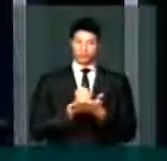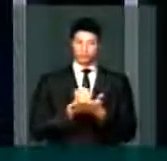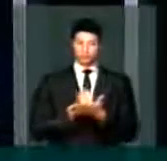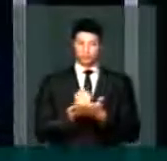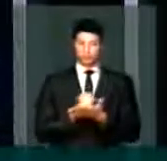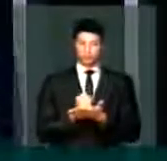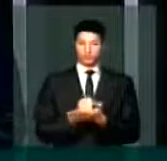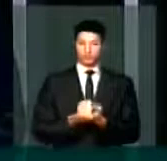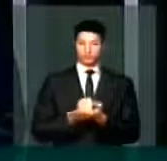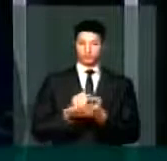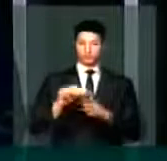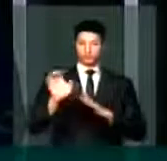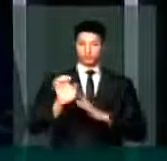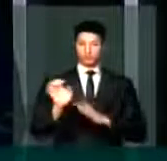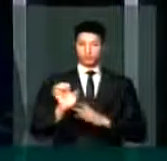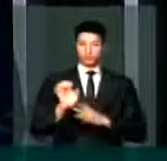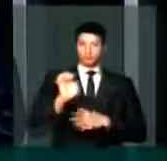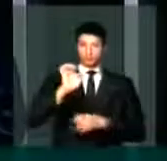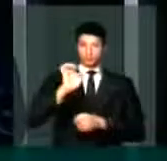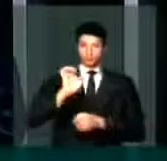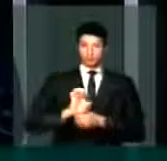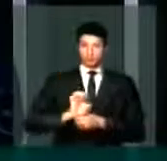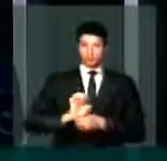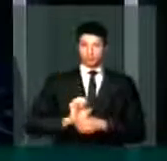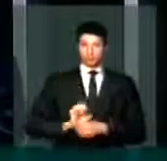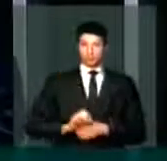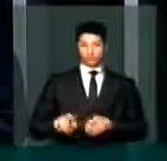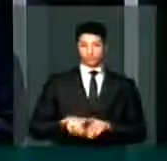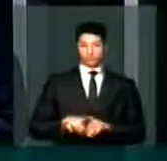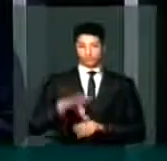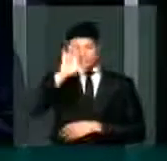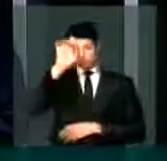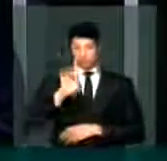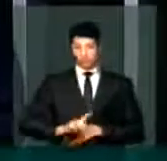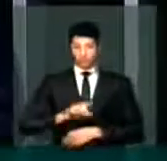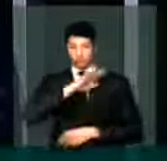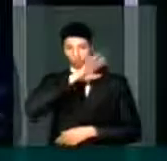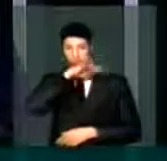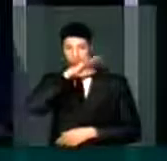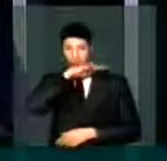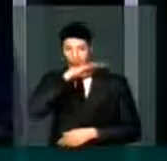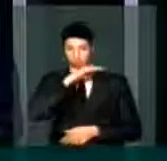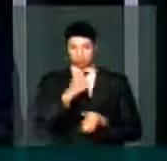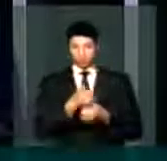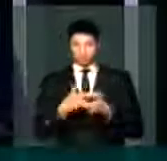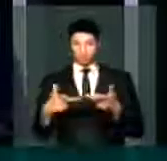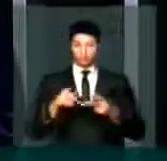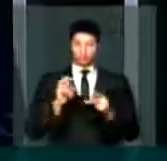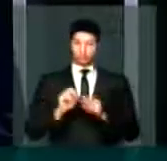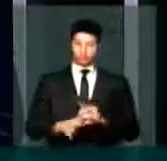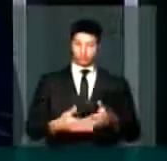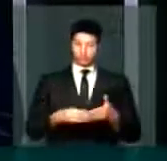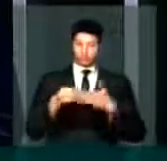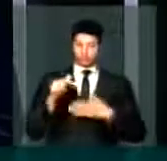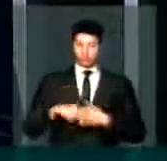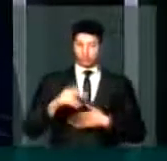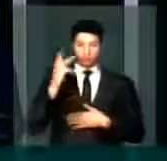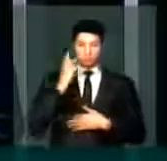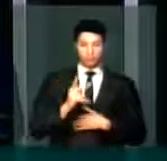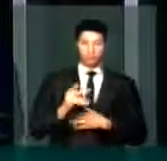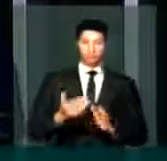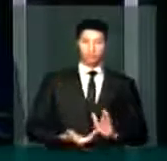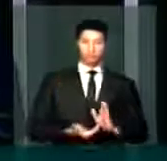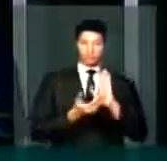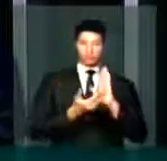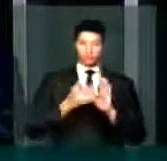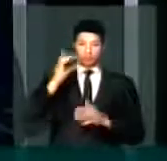controle do Poder Executivo, a bandeira ambiental e a questão dos direitos dos animais. Pautas que vou trazer aqui para o Parlamento, para a